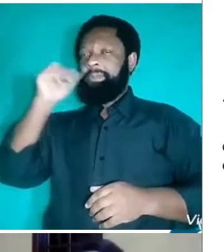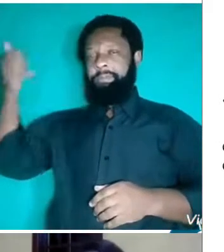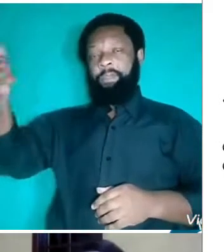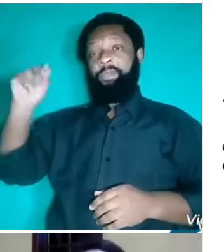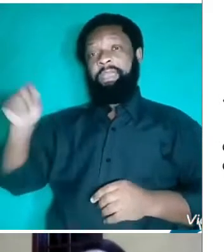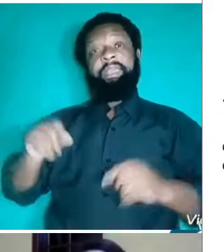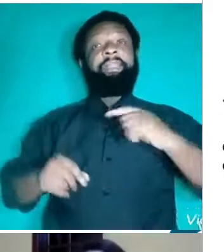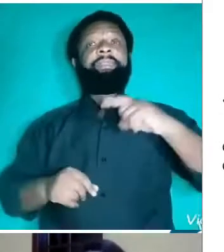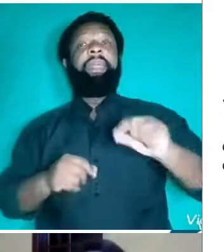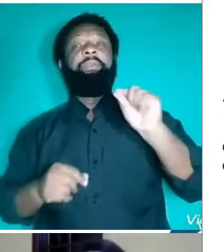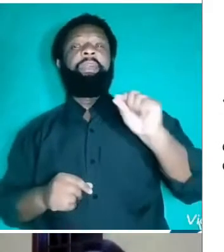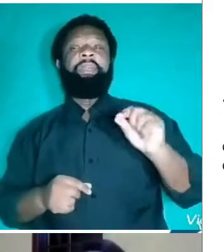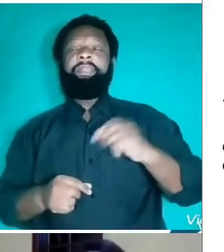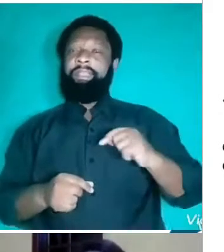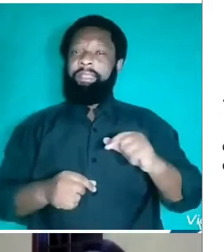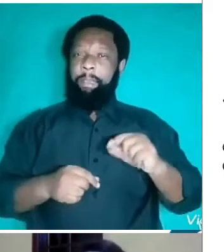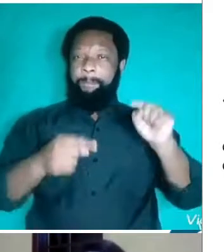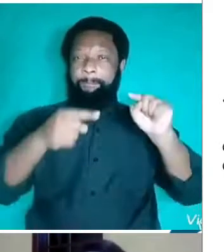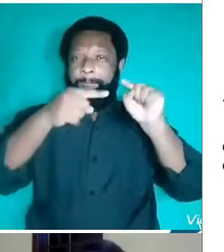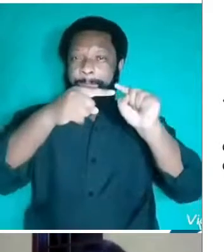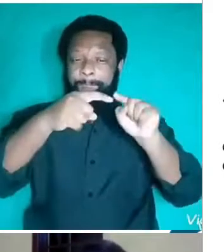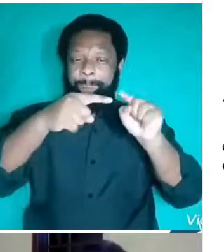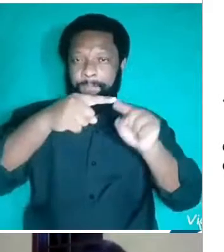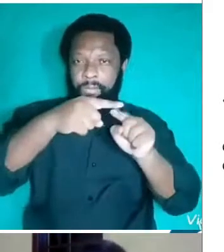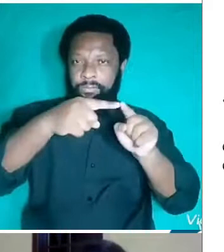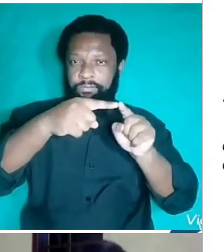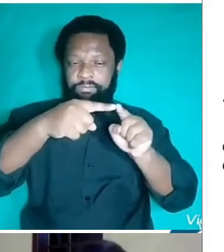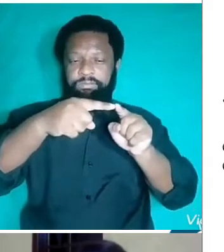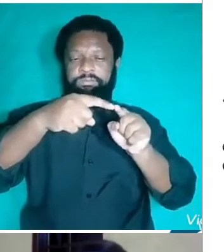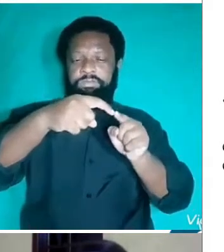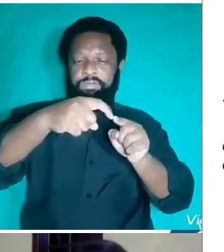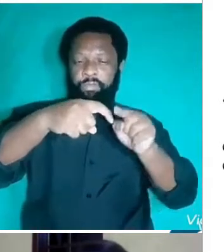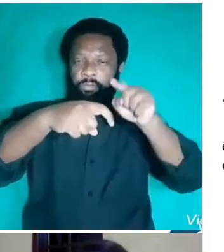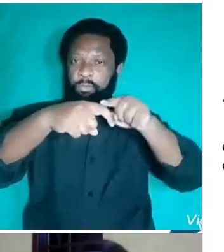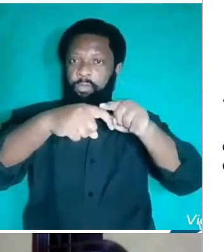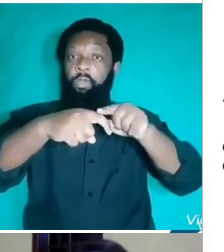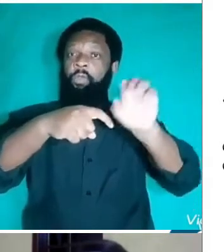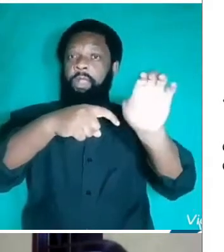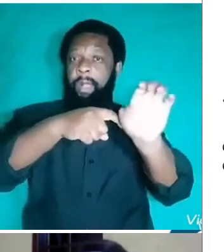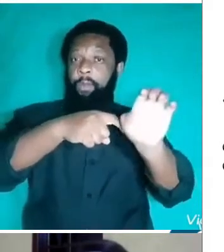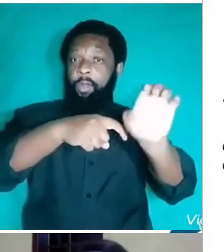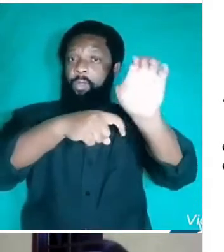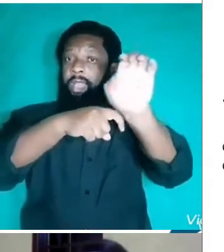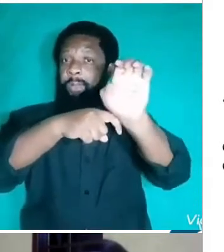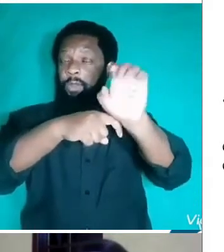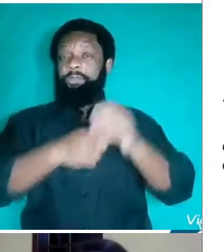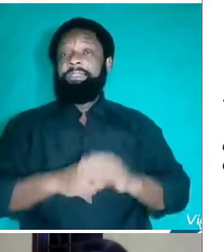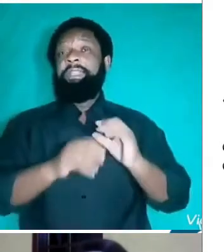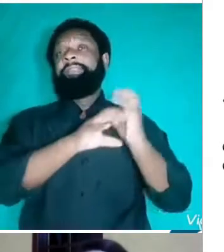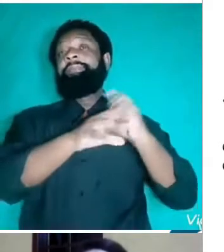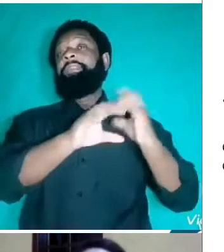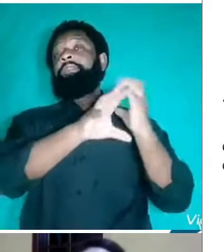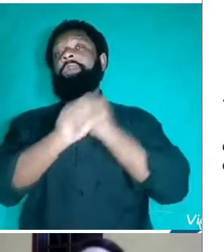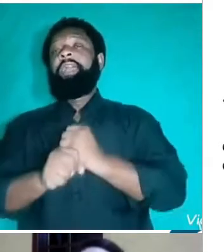primeiro exemplo, nós temos cada pontinha e cada inflexão sendo um carbono. Então, nós temos um